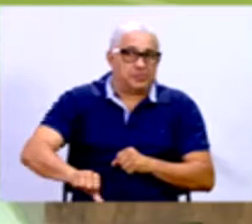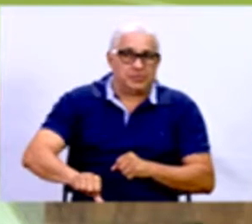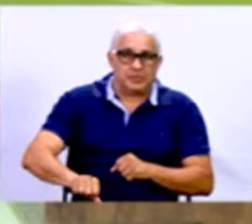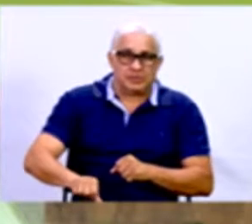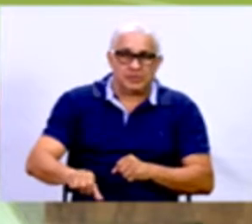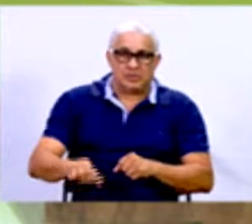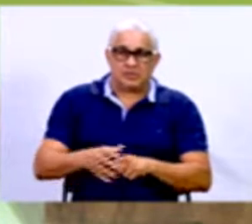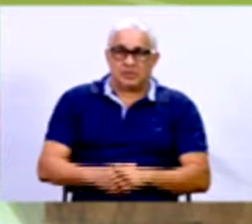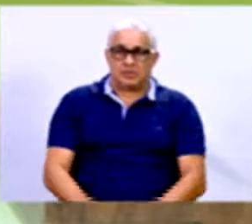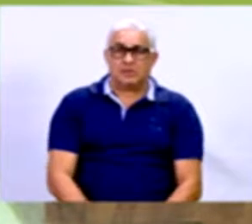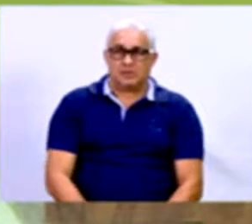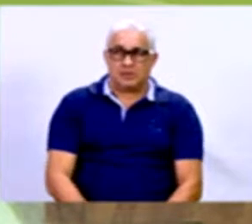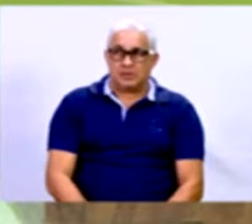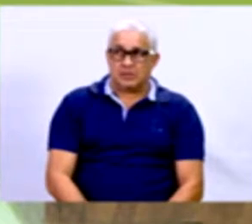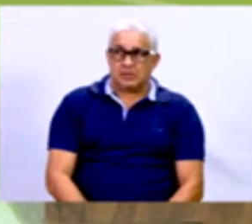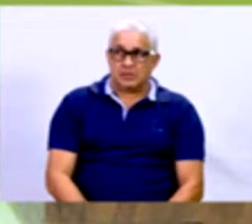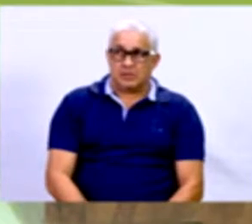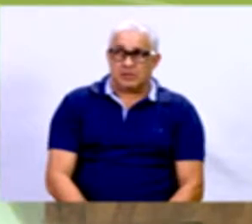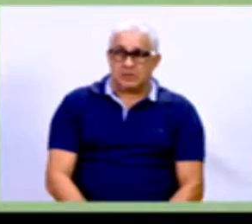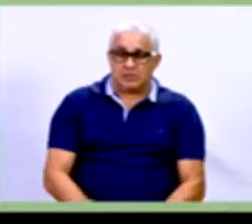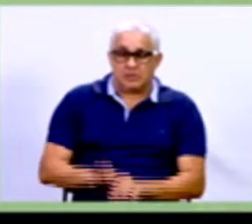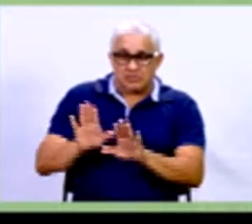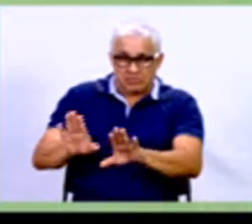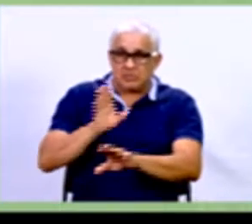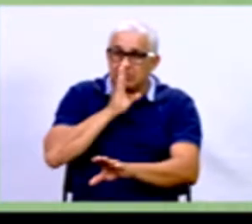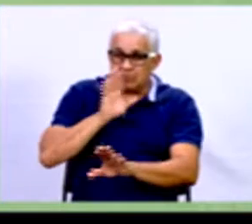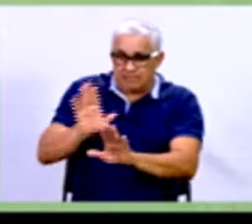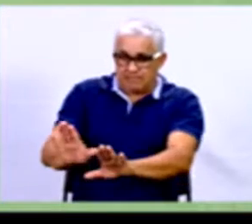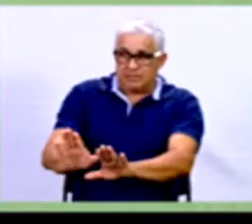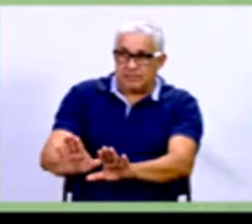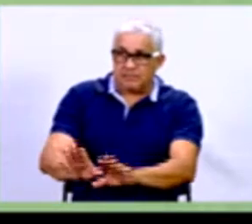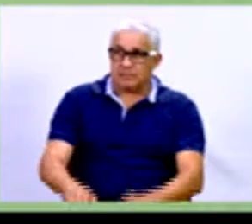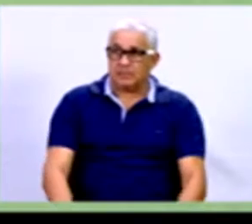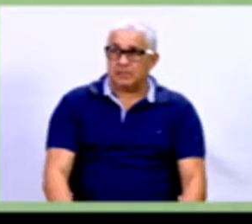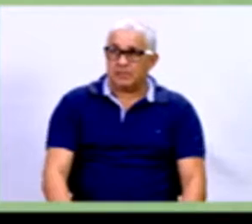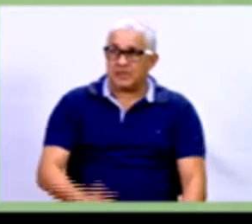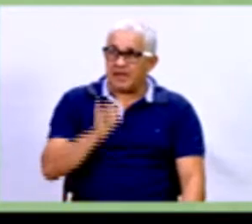vítima. Exatamente. Nós temos aqui um exemplo, professor